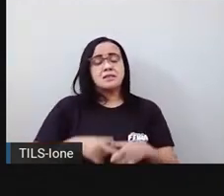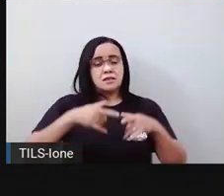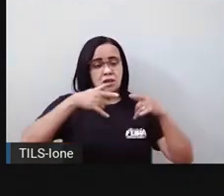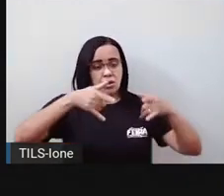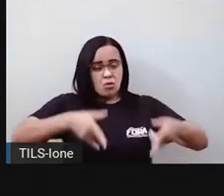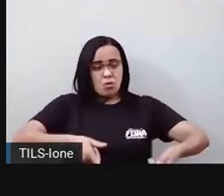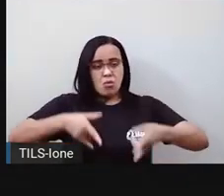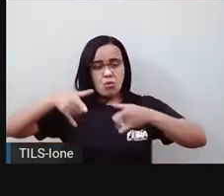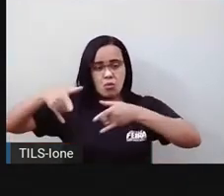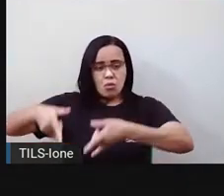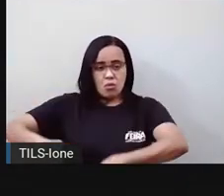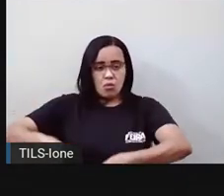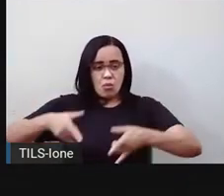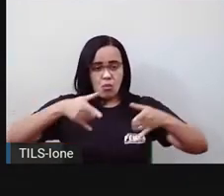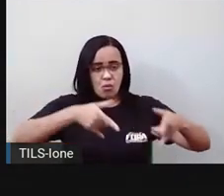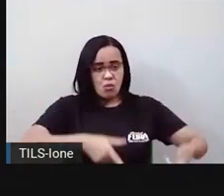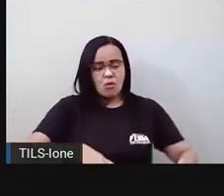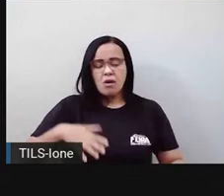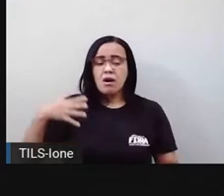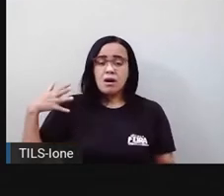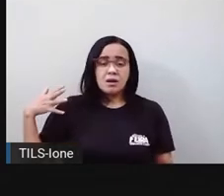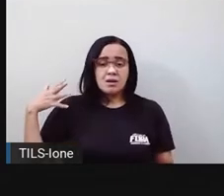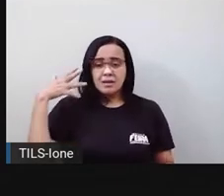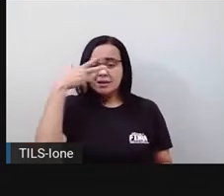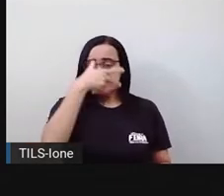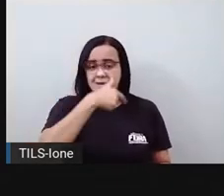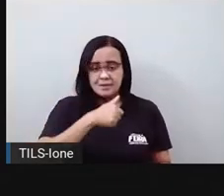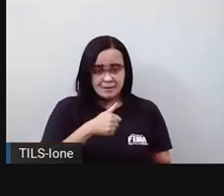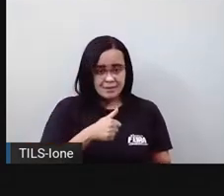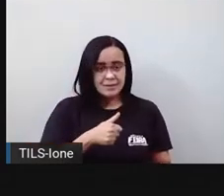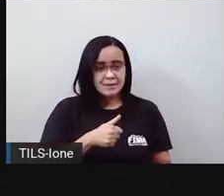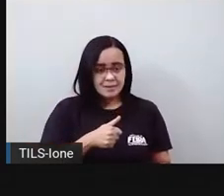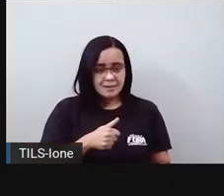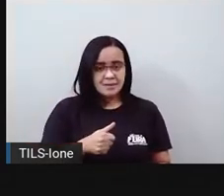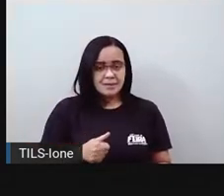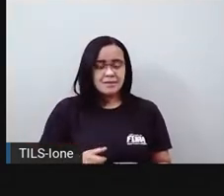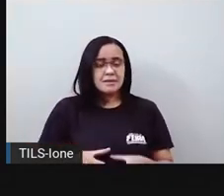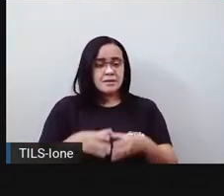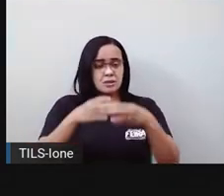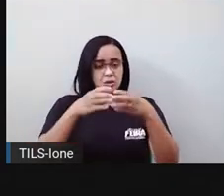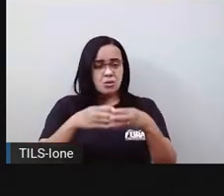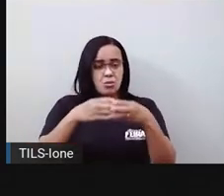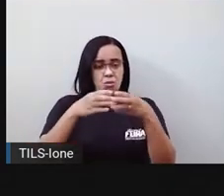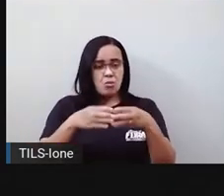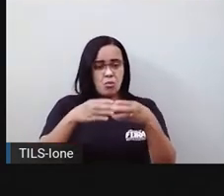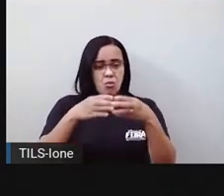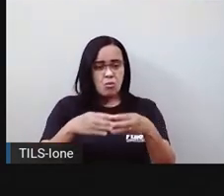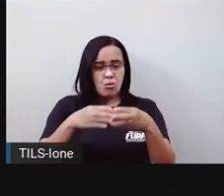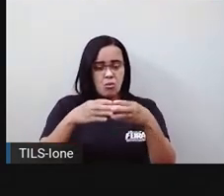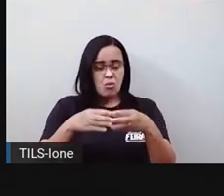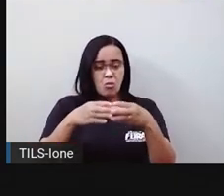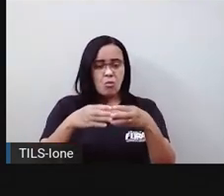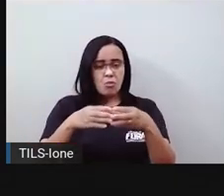a delicious cookie jar in the kitchen. E